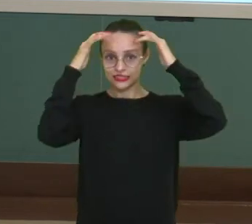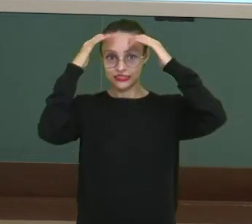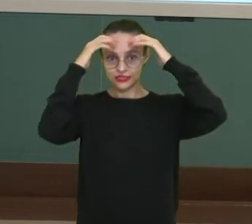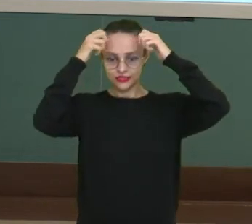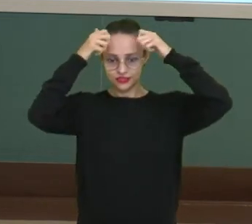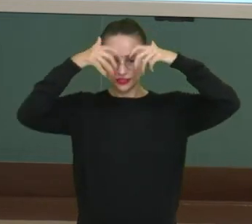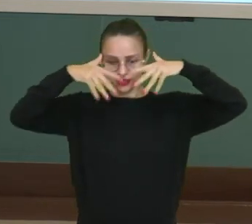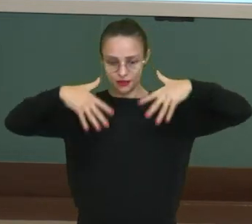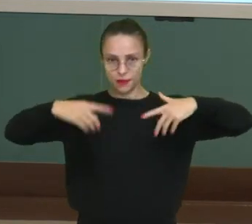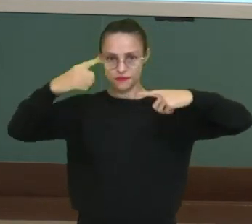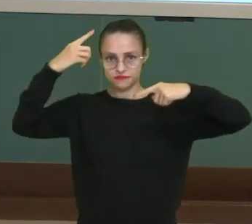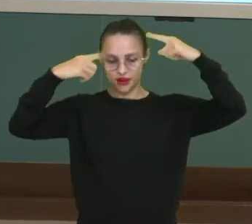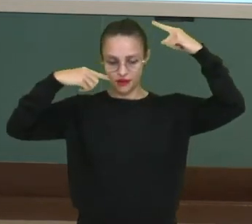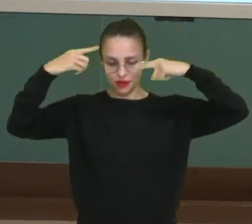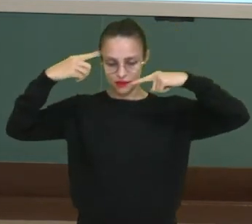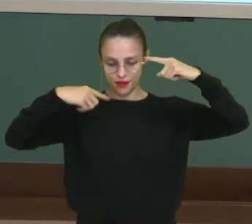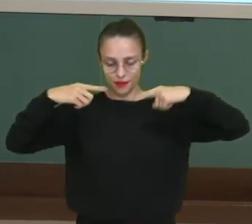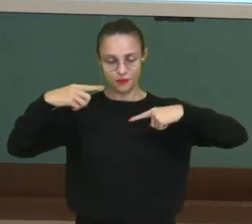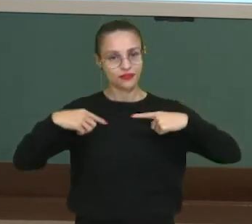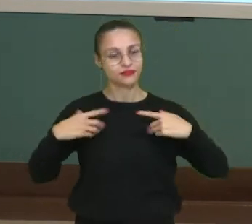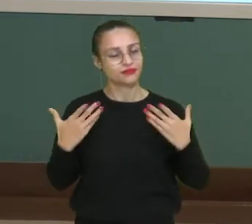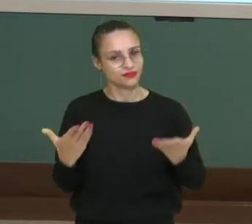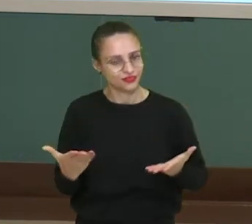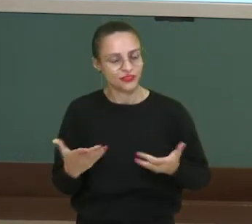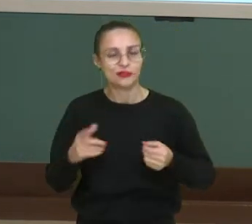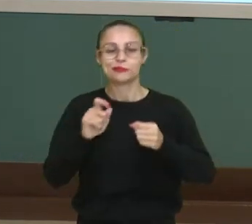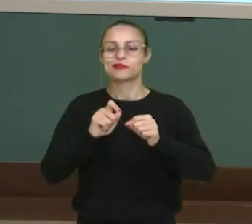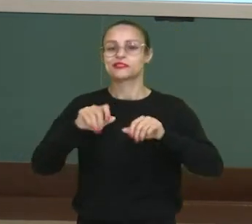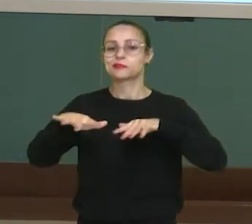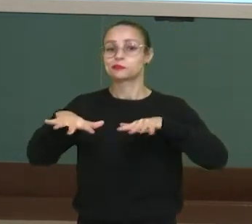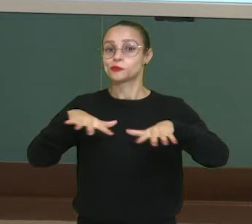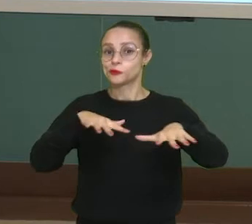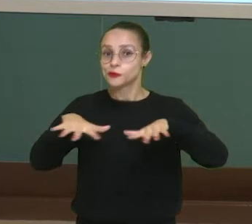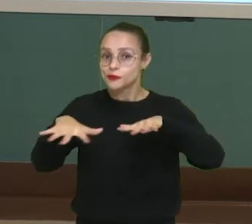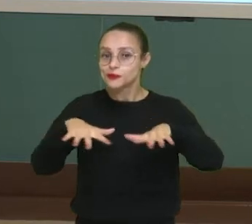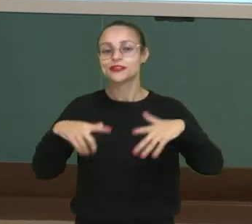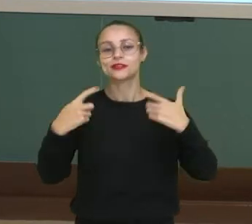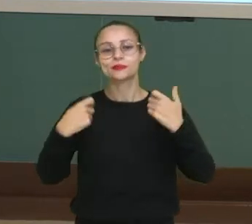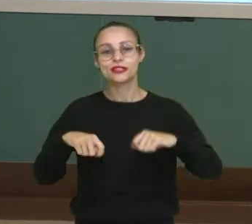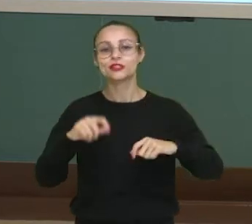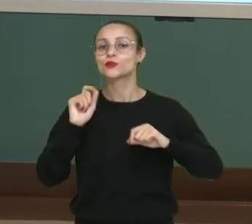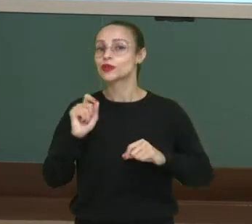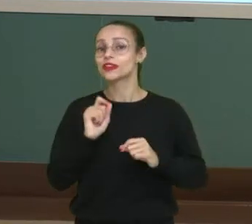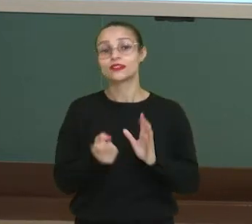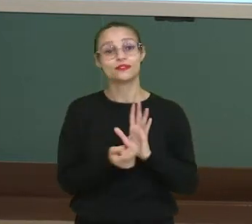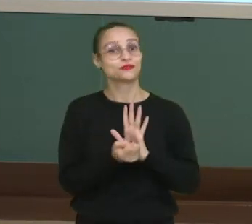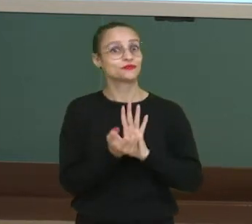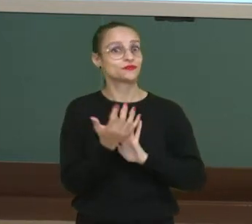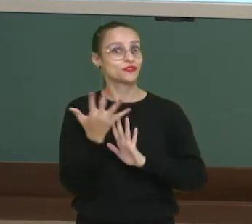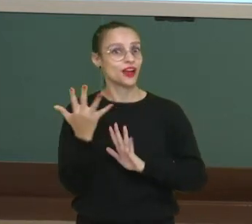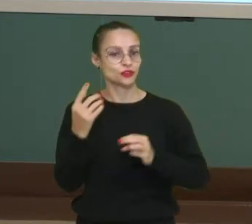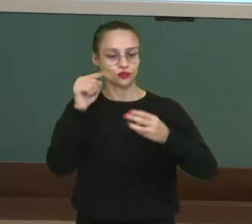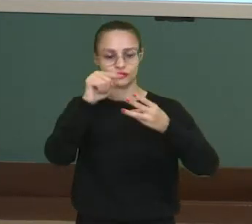esse comando. Então, para realizar os movimentos, é um conjunto de